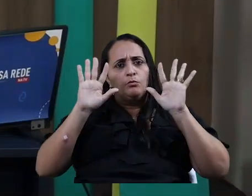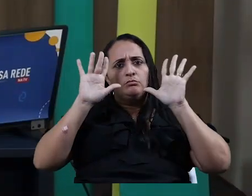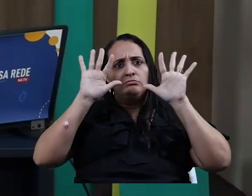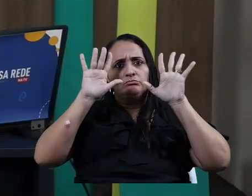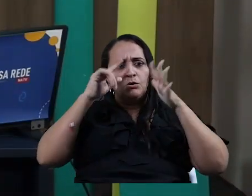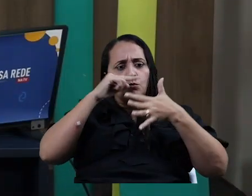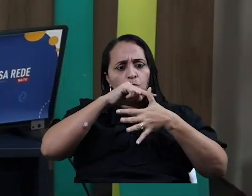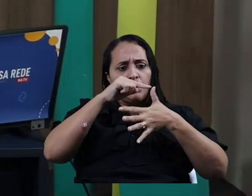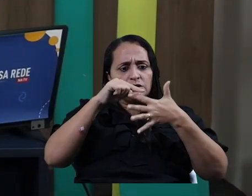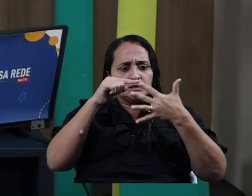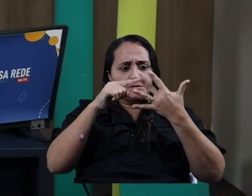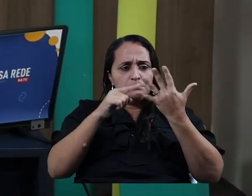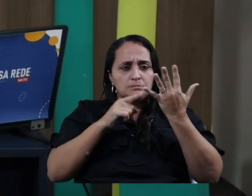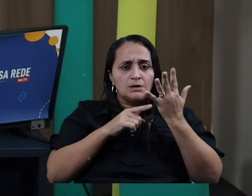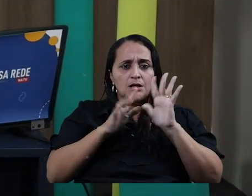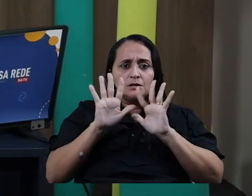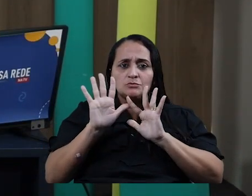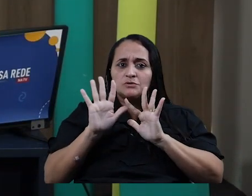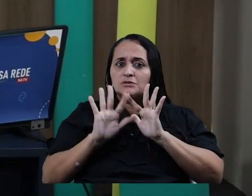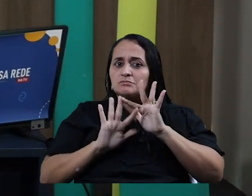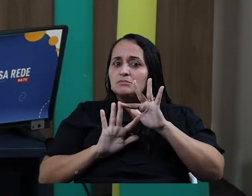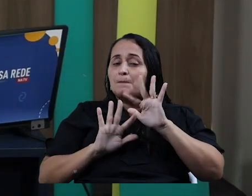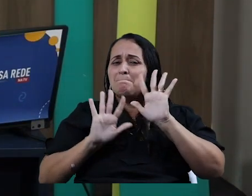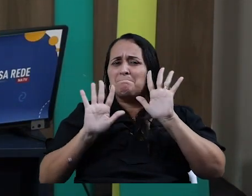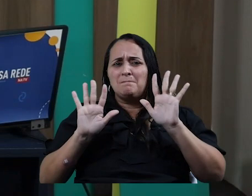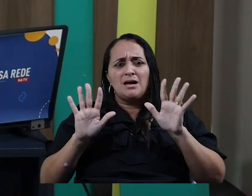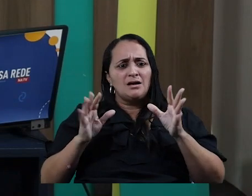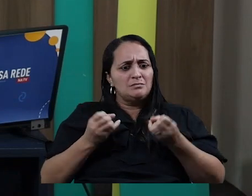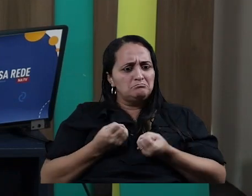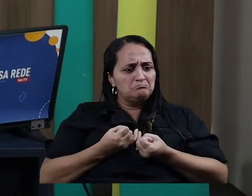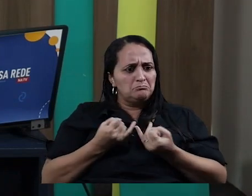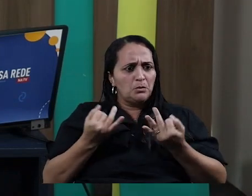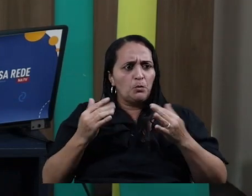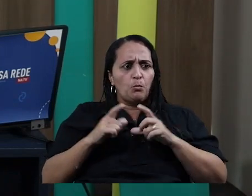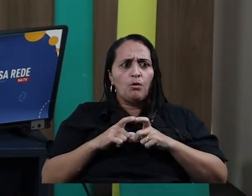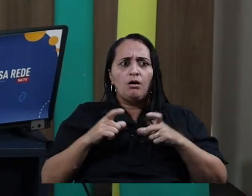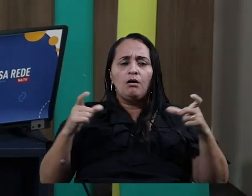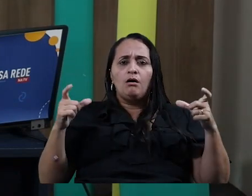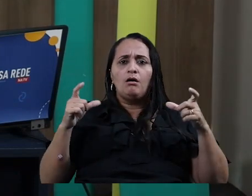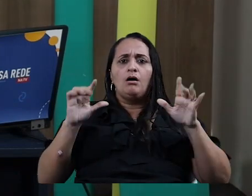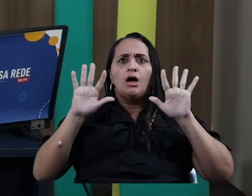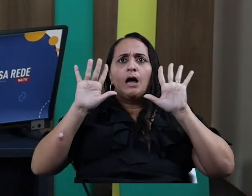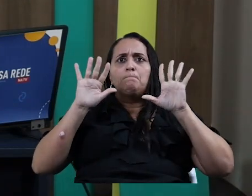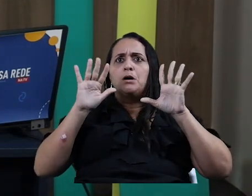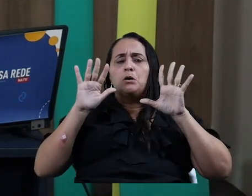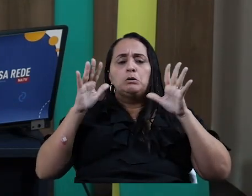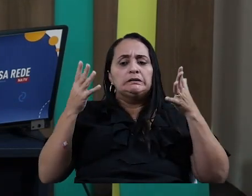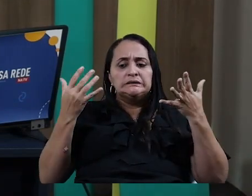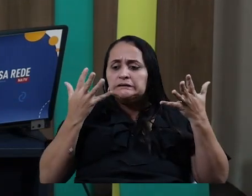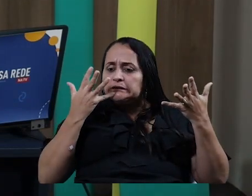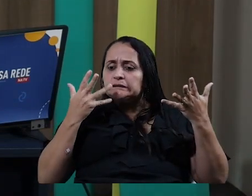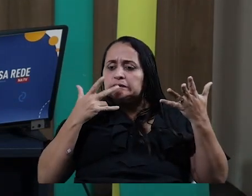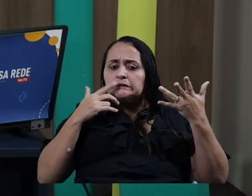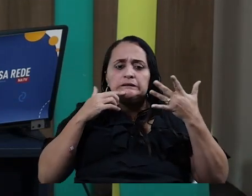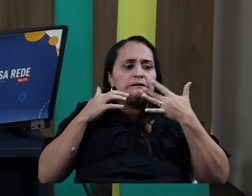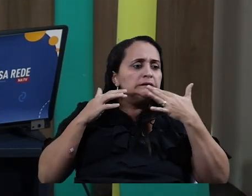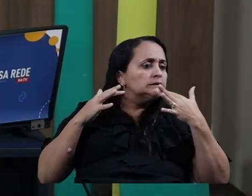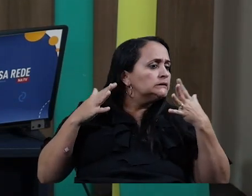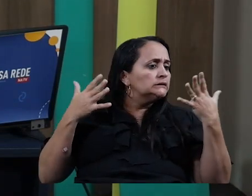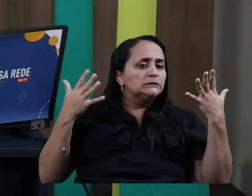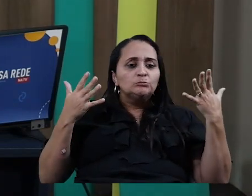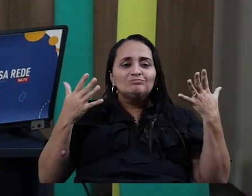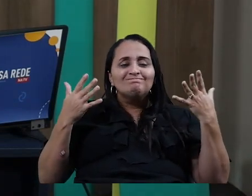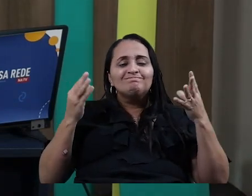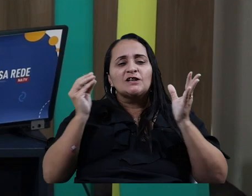aí ele viu que não estava funcionando, porque o rebanho dele foi crescendo a ponto dele precisar de